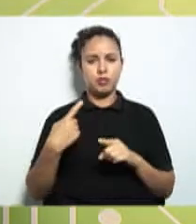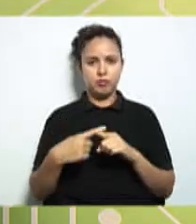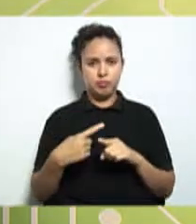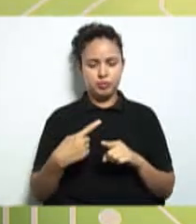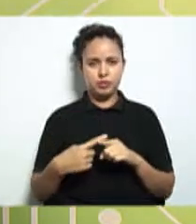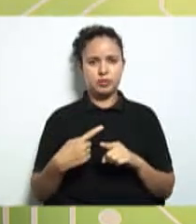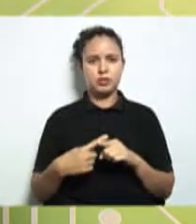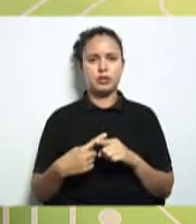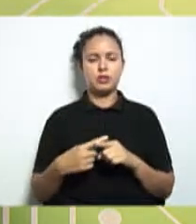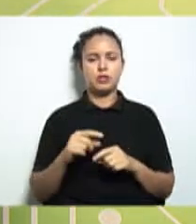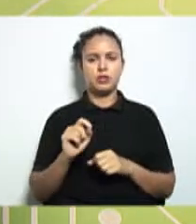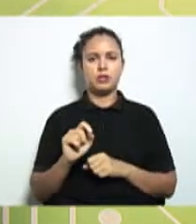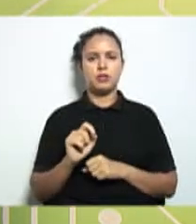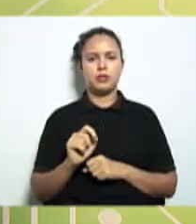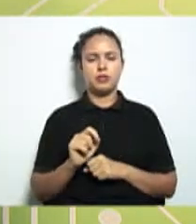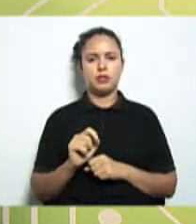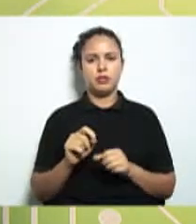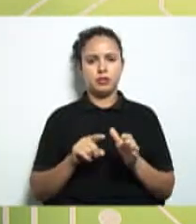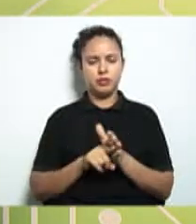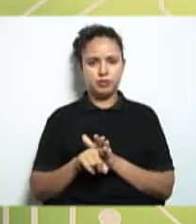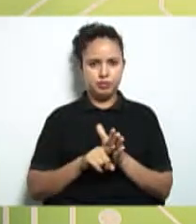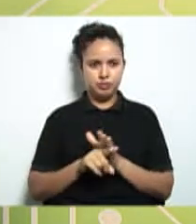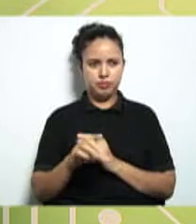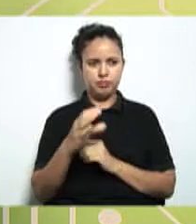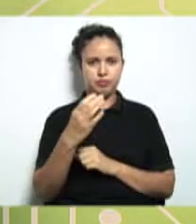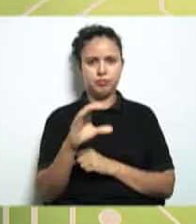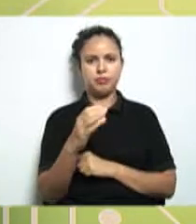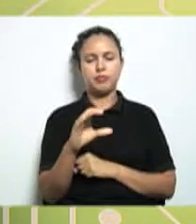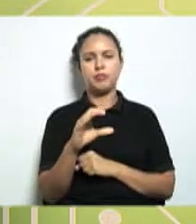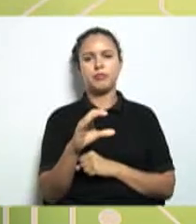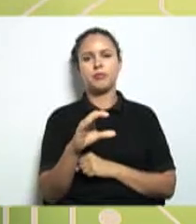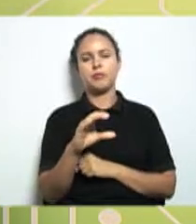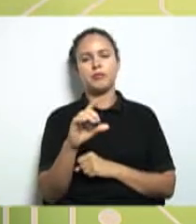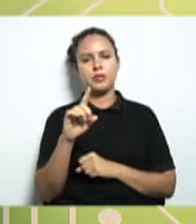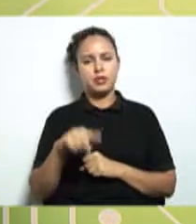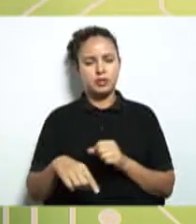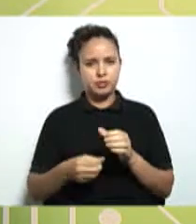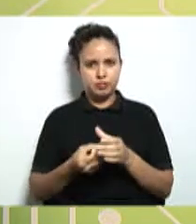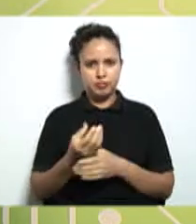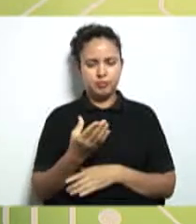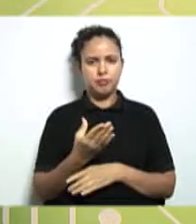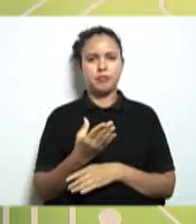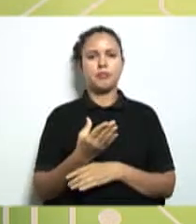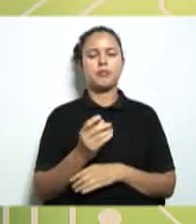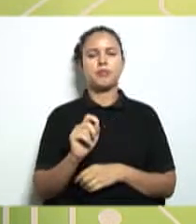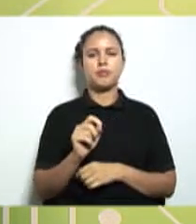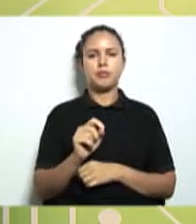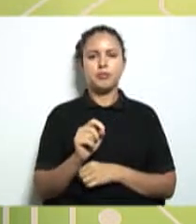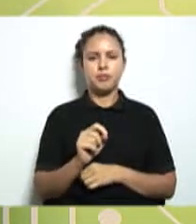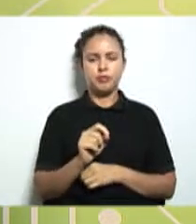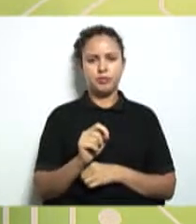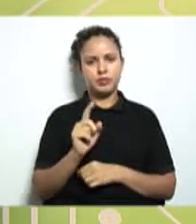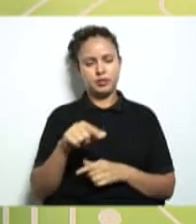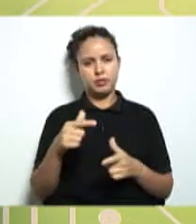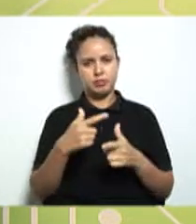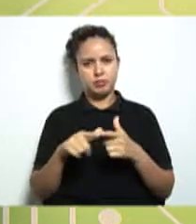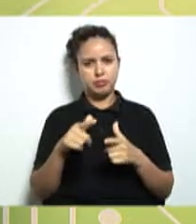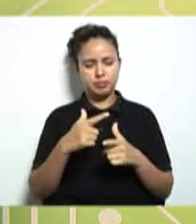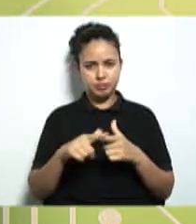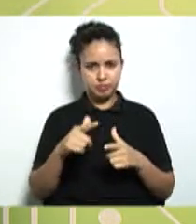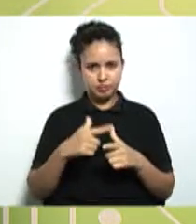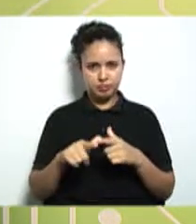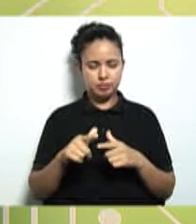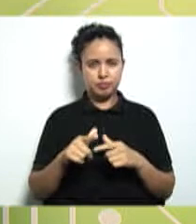vimos aqui, a pesquisa científica ela é gerada a partir de um problema,